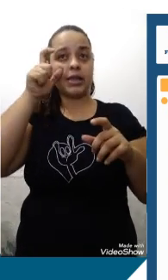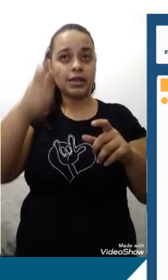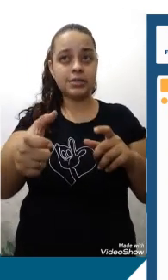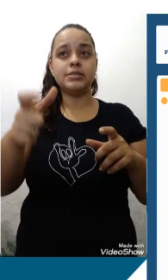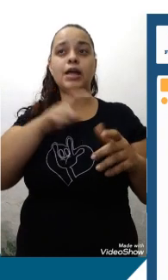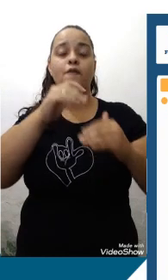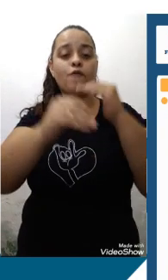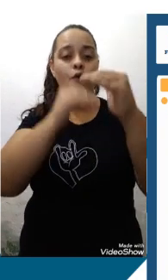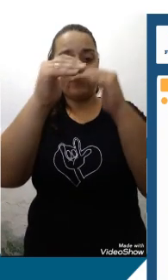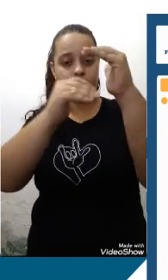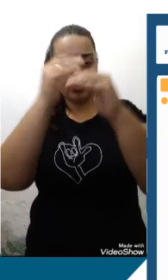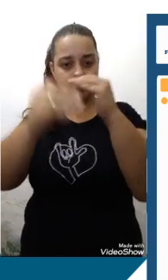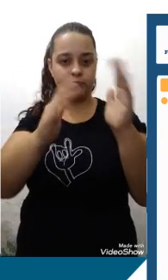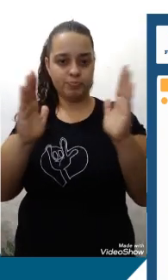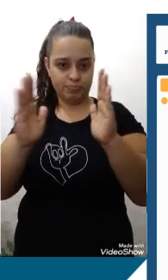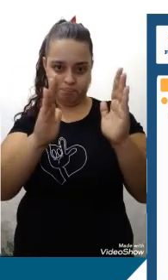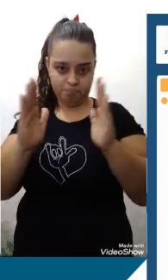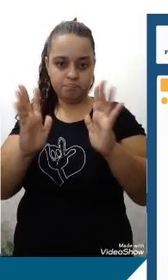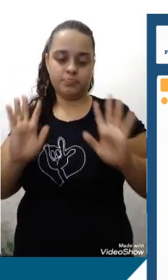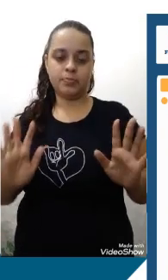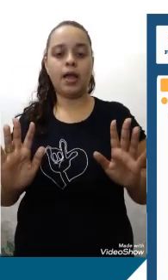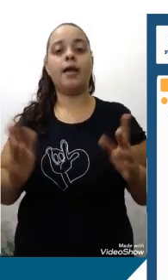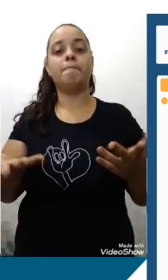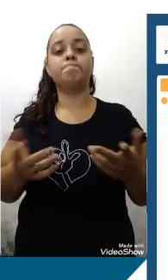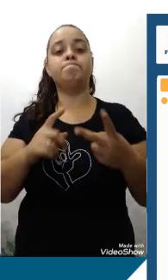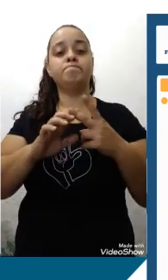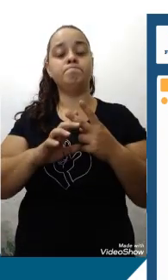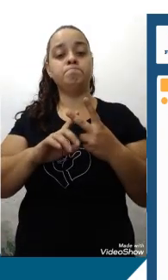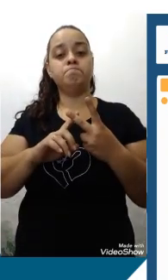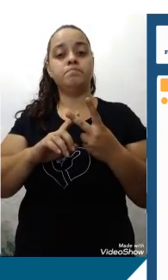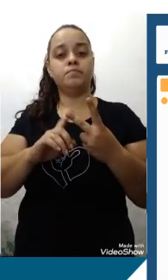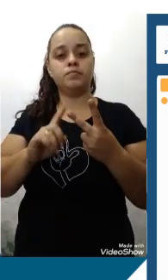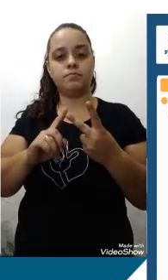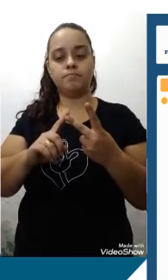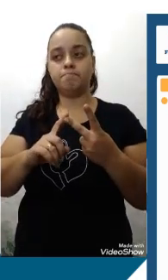se desenvolvem no decorrer do processo, certo? Feito isso, vamos seguir.